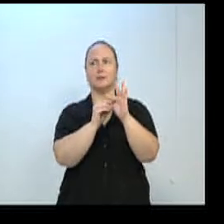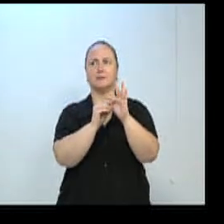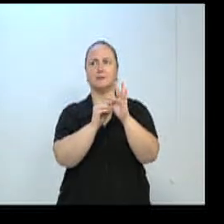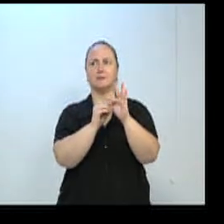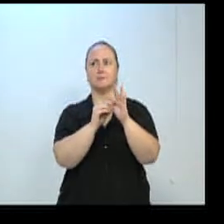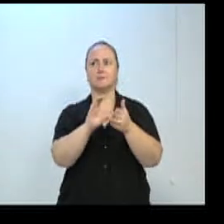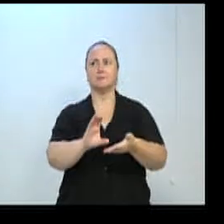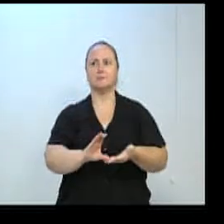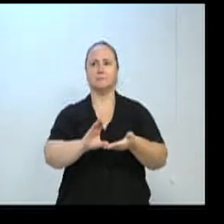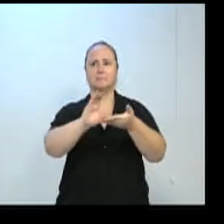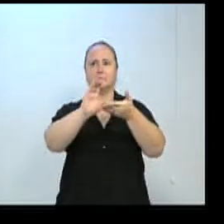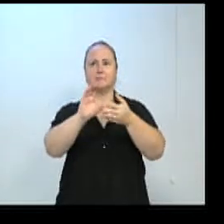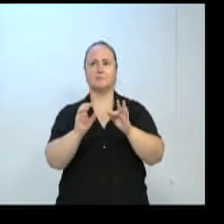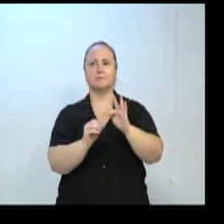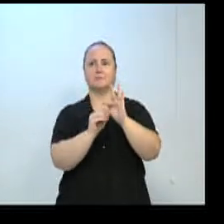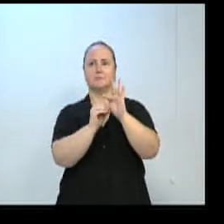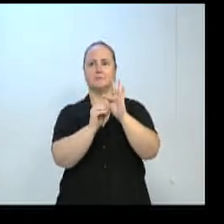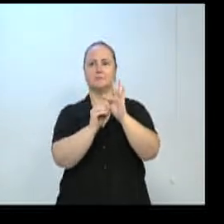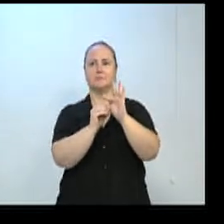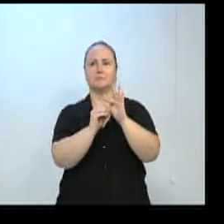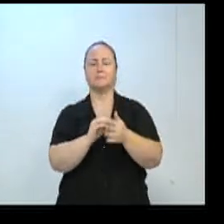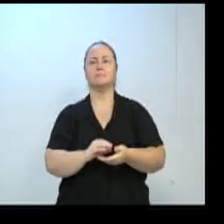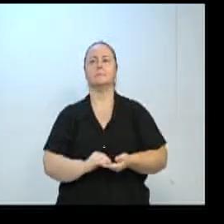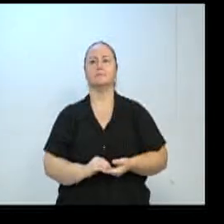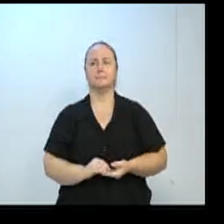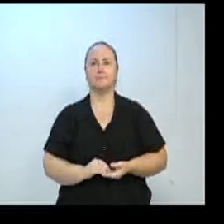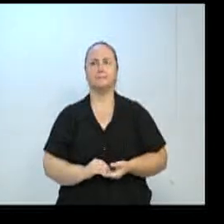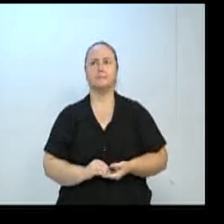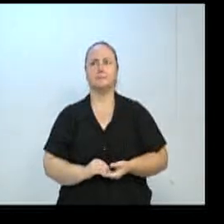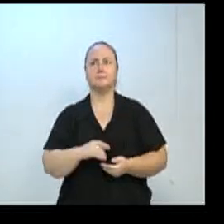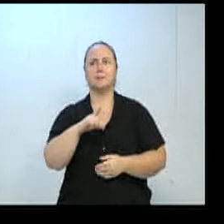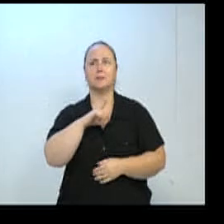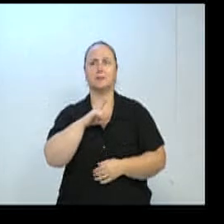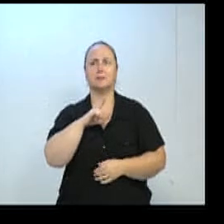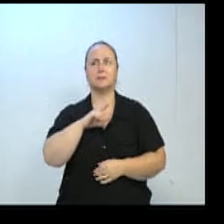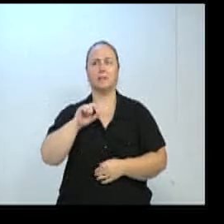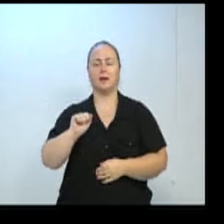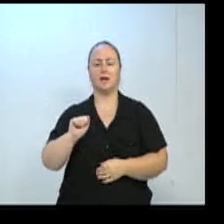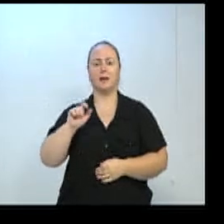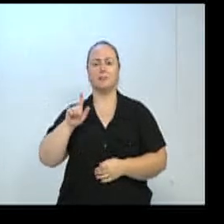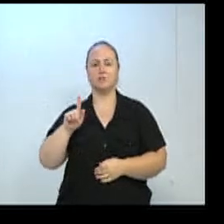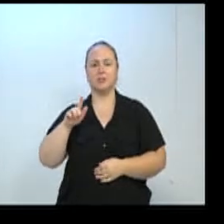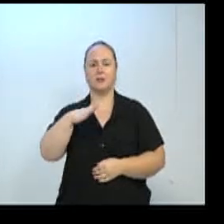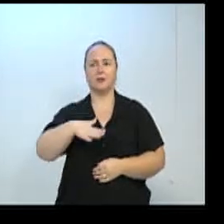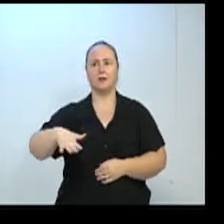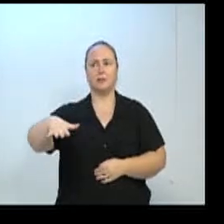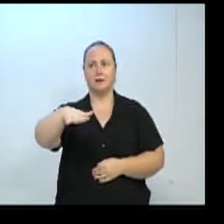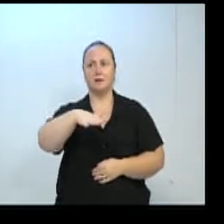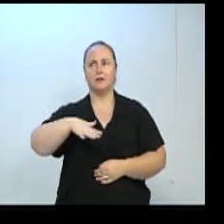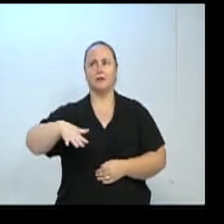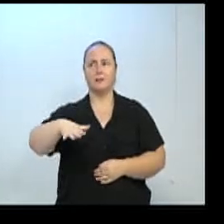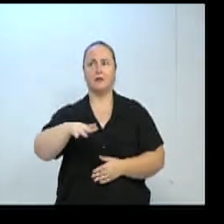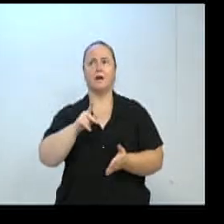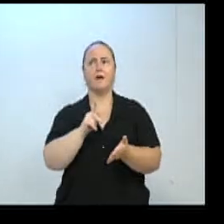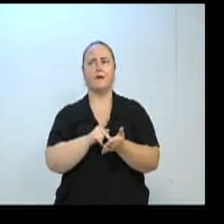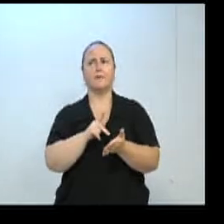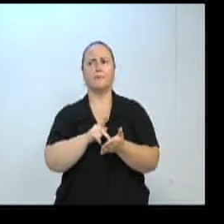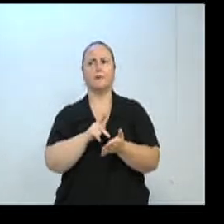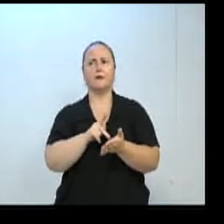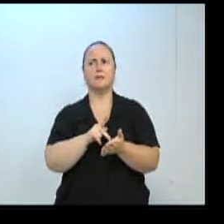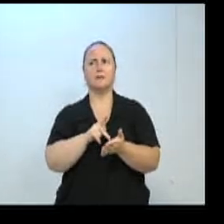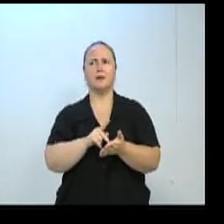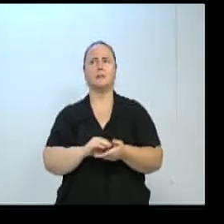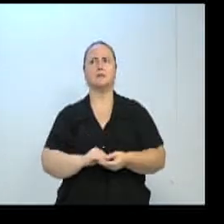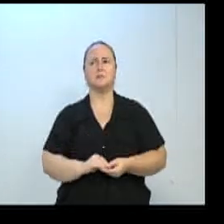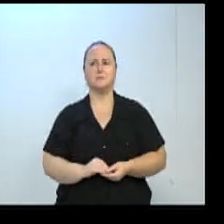Então ali estavam todas os AG daquela região. Eu até custo não me acreditar que um senhor ali me